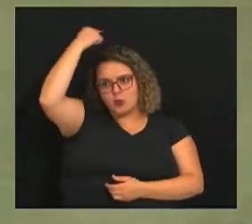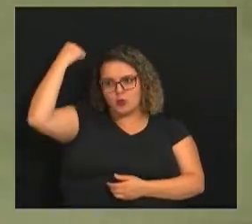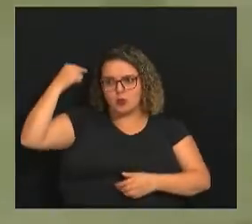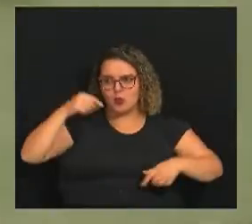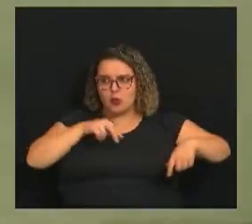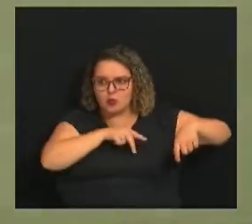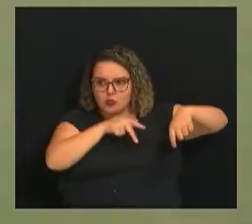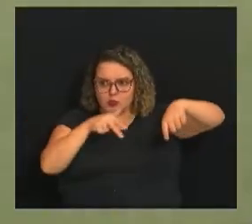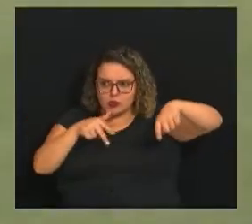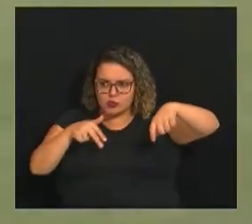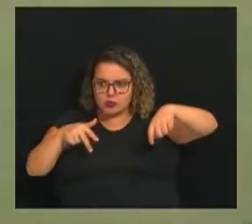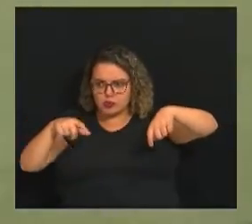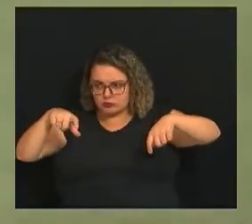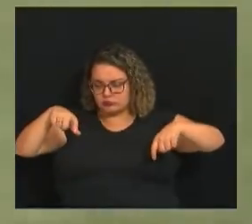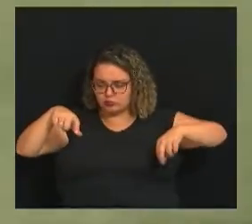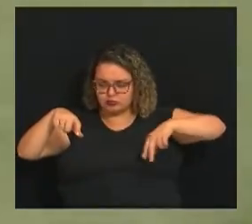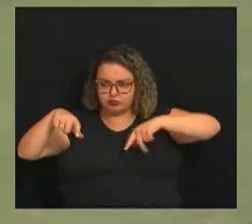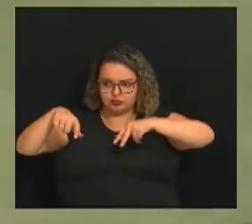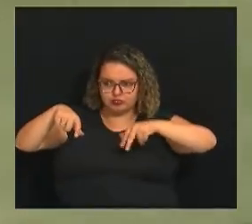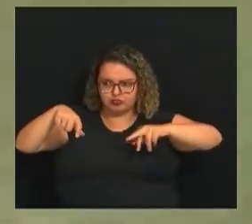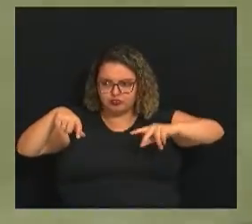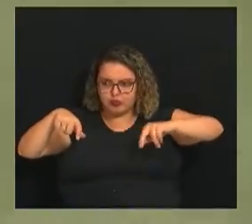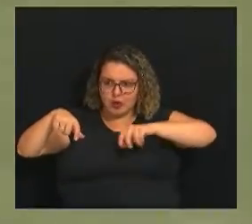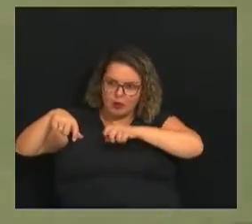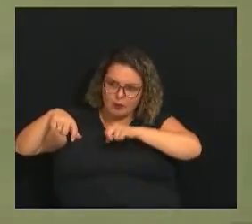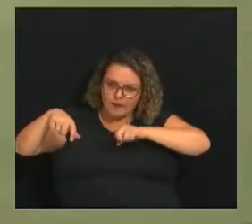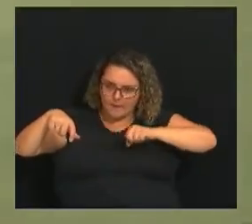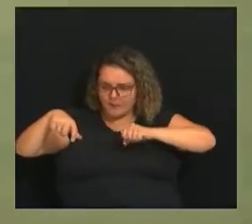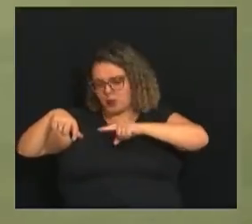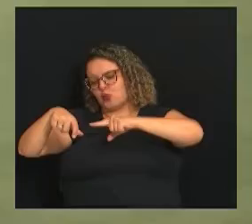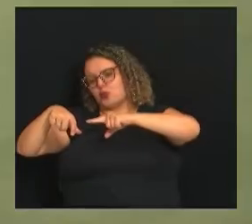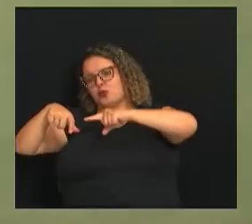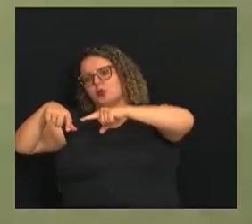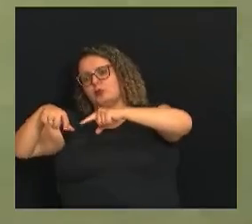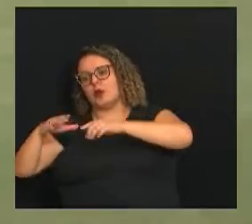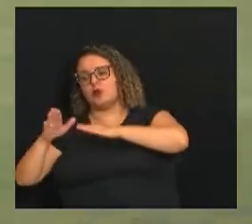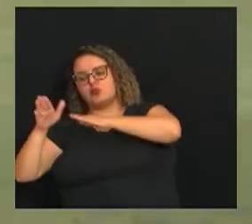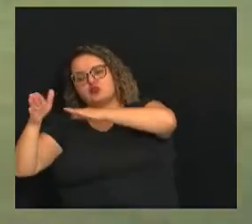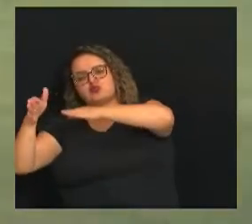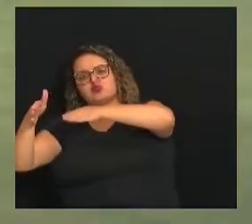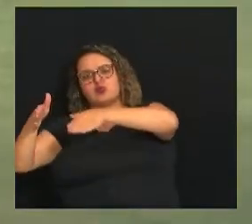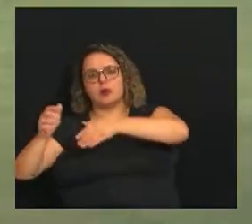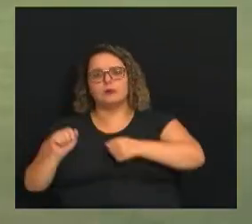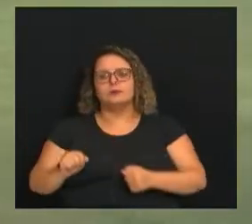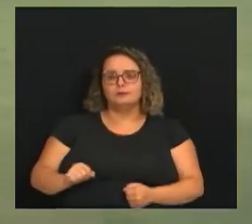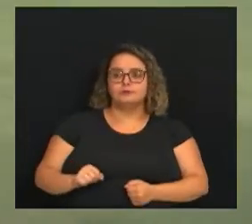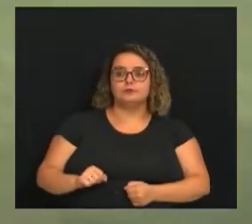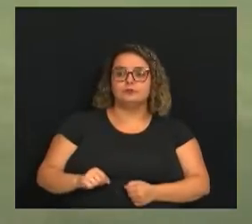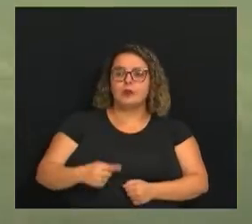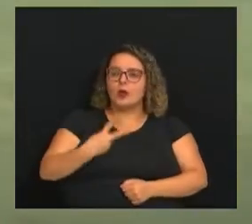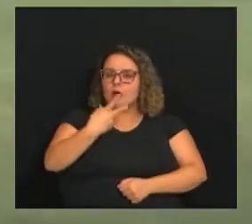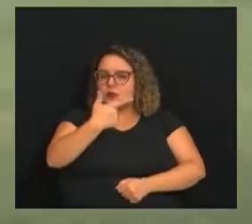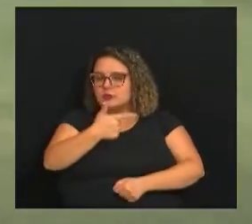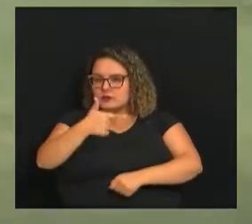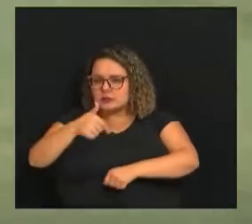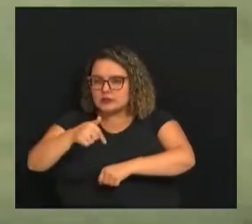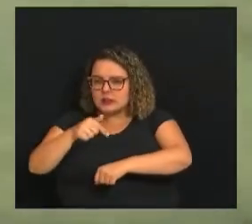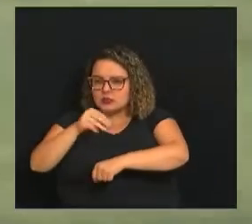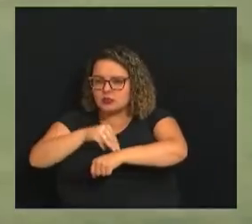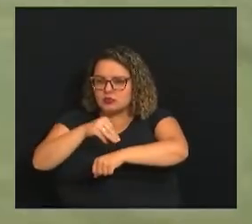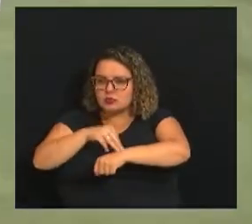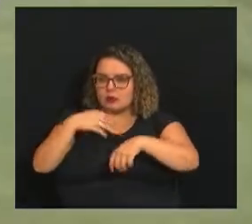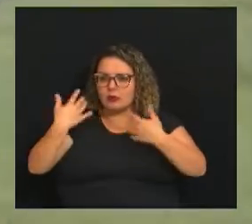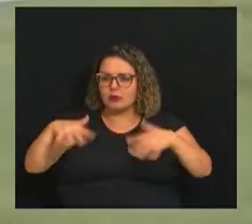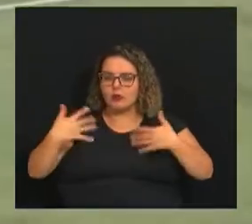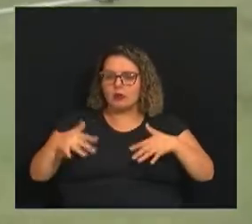de Rodrigo San, mas o goleiro Igor Vinhas fez a defesa. Aos 27 minutos, após cobrança de